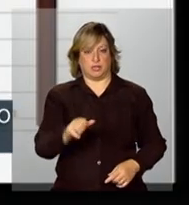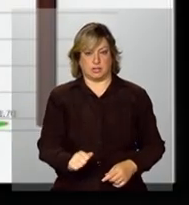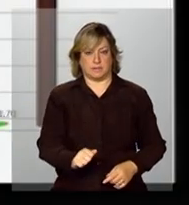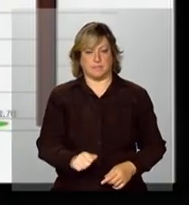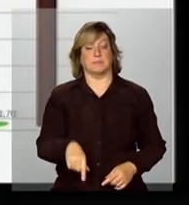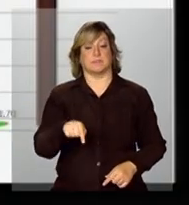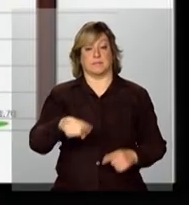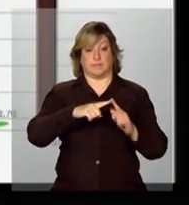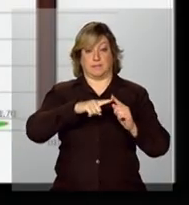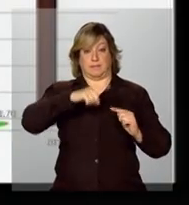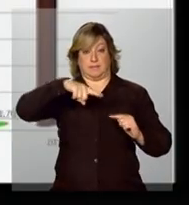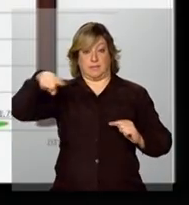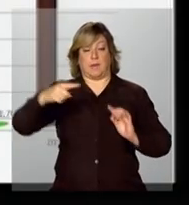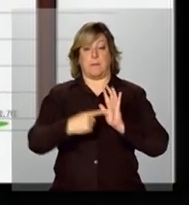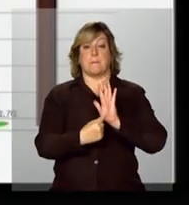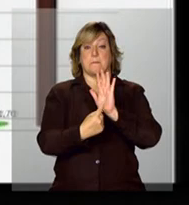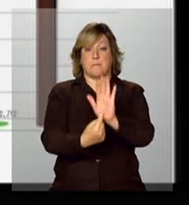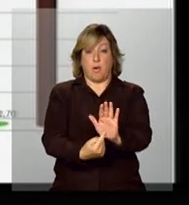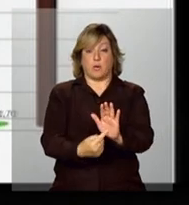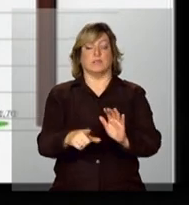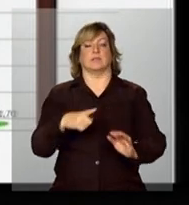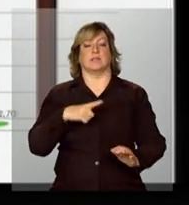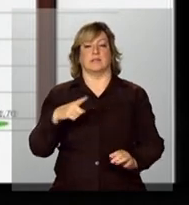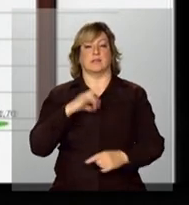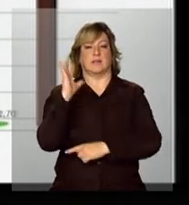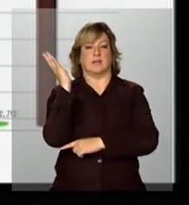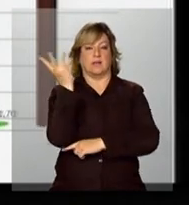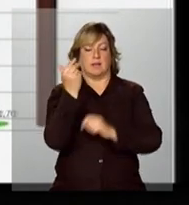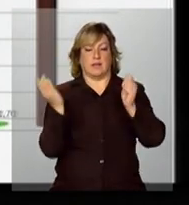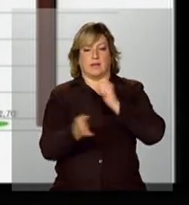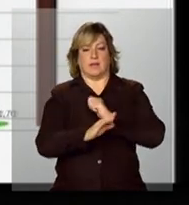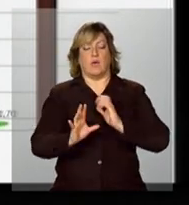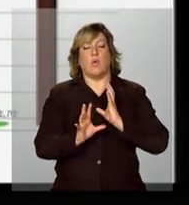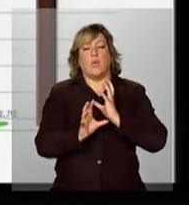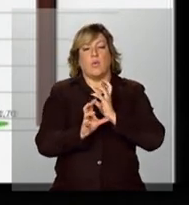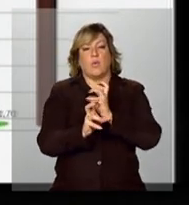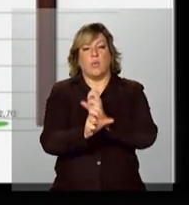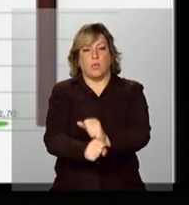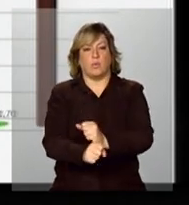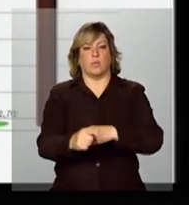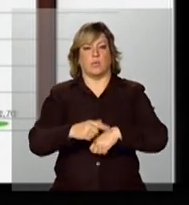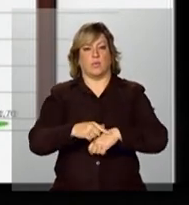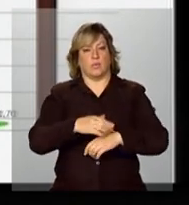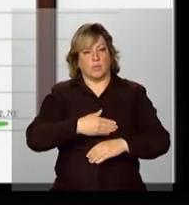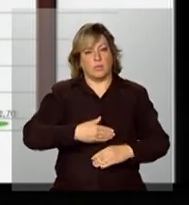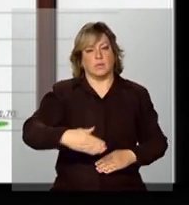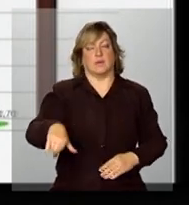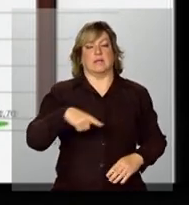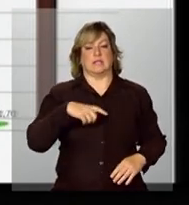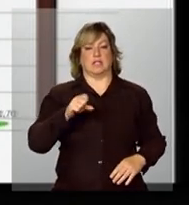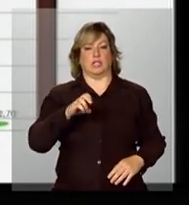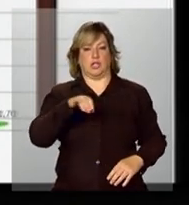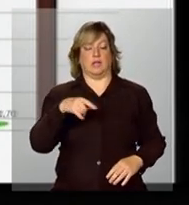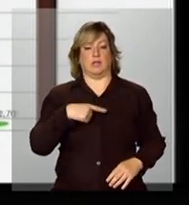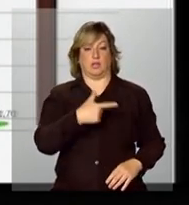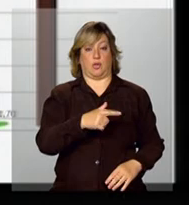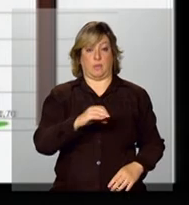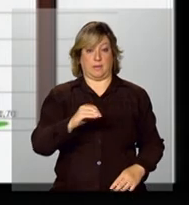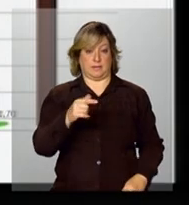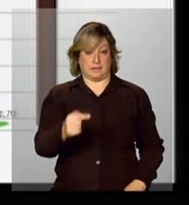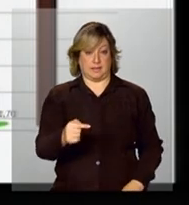Esse gráfico aqui mostra, então, o desmatamento cumulativo ao longo do período da moratória da soja, de 2007